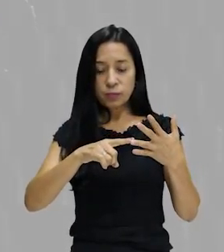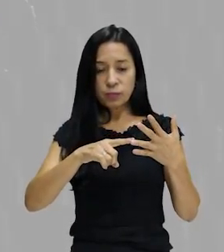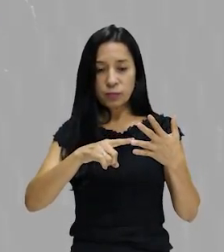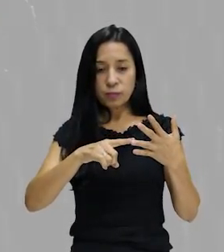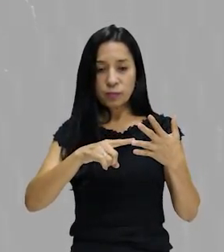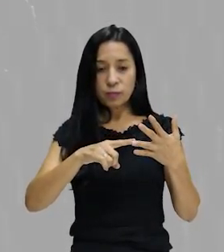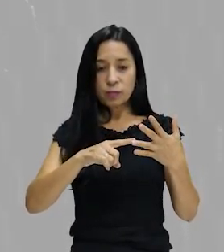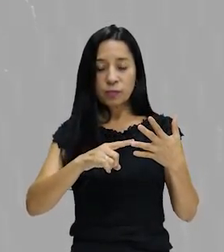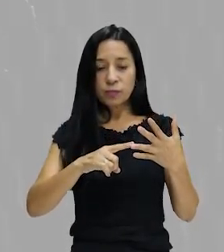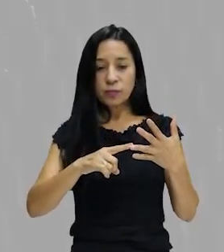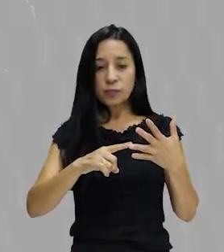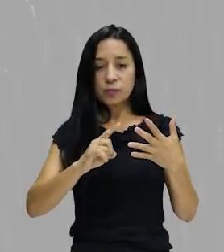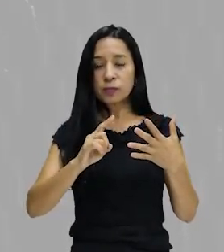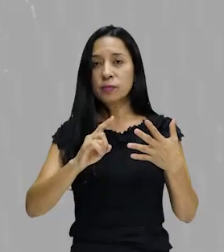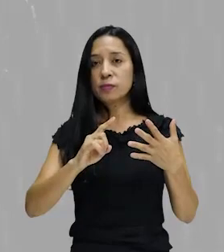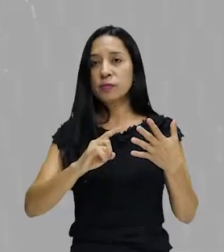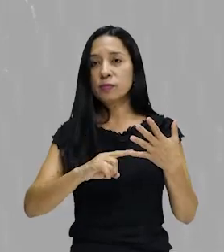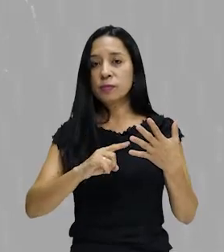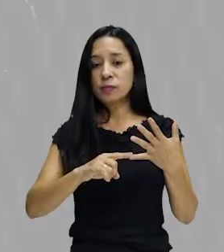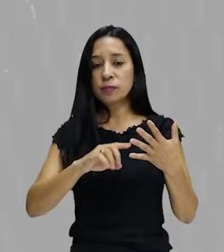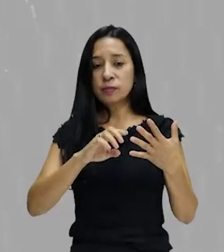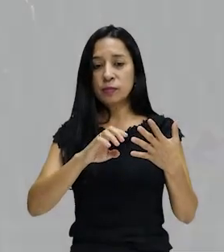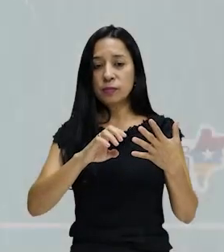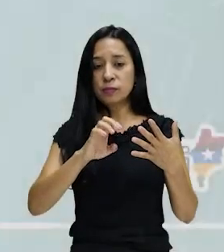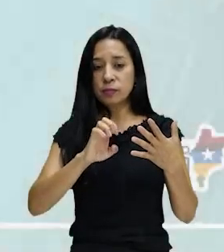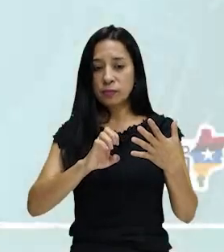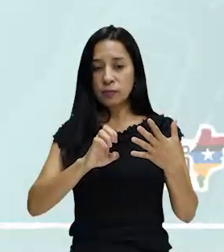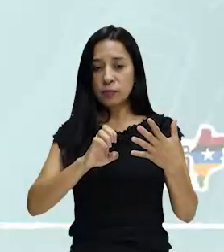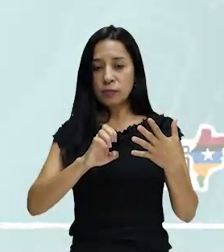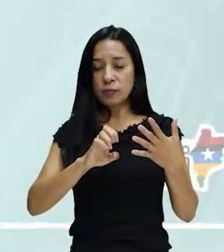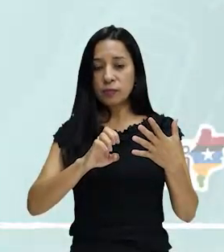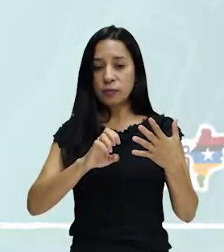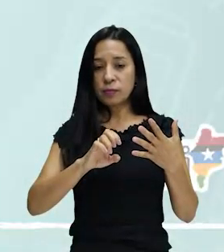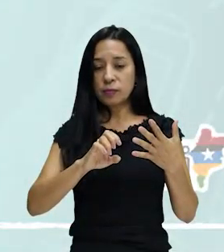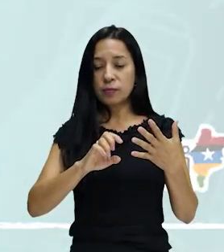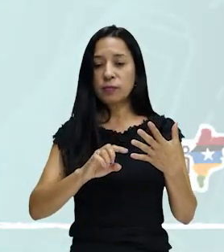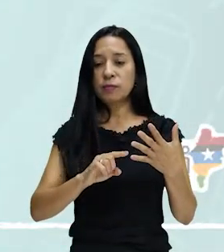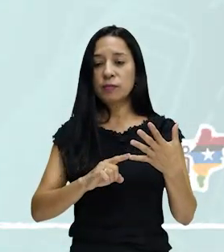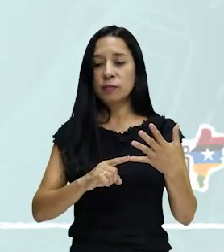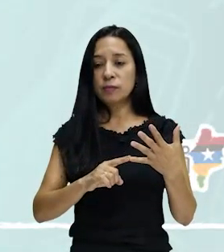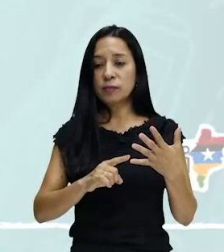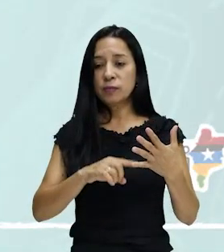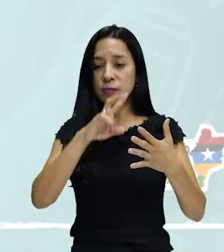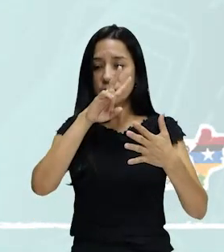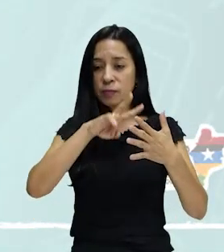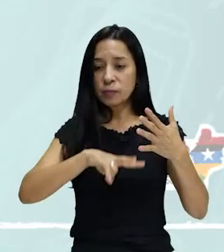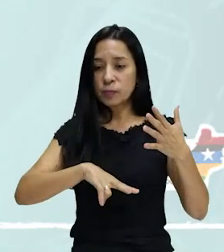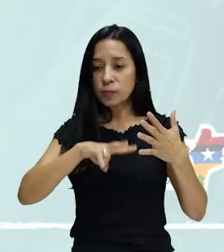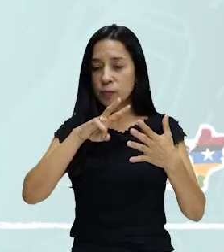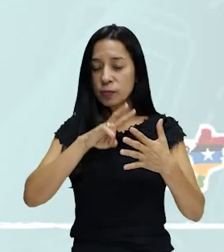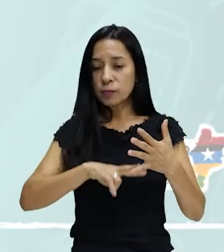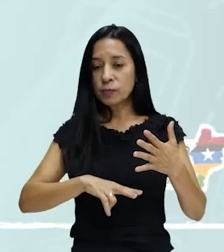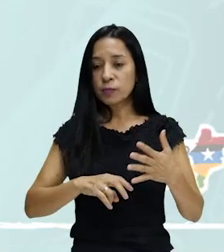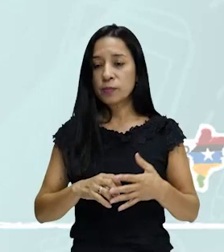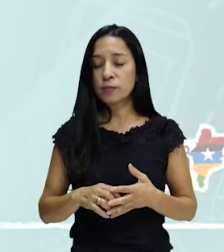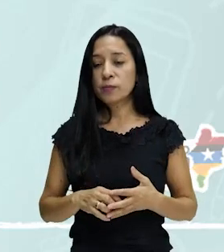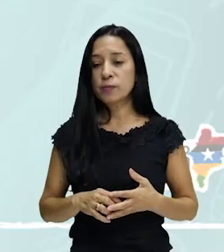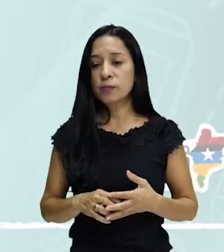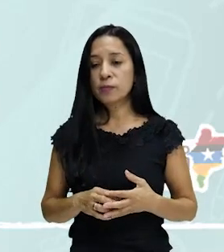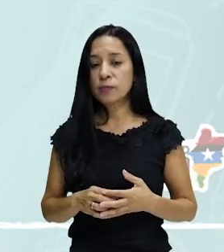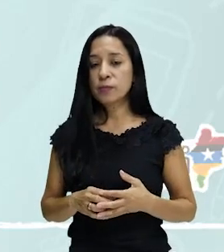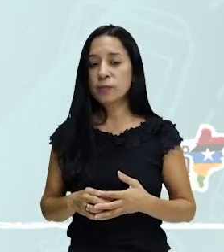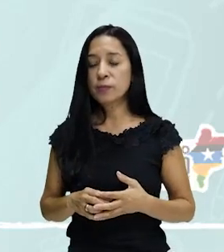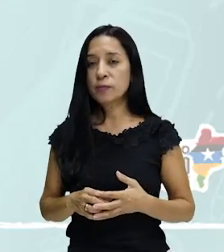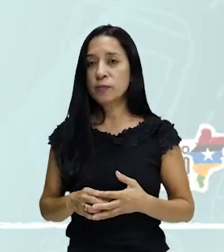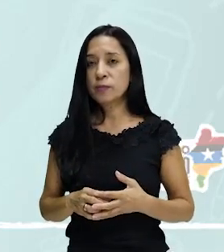o martelo e a estaca. E letra E, transformação da energia elétrica do motor em energia potencial elástica do